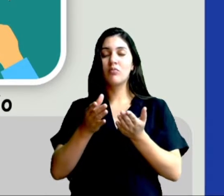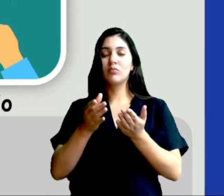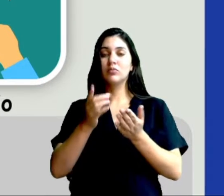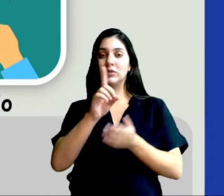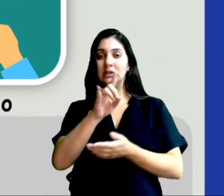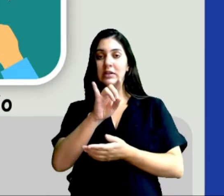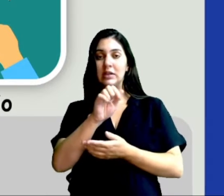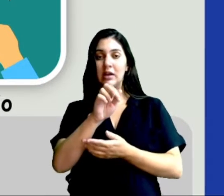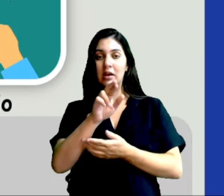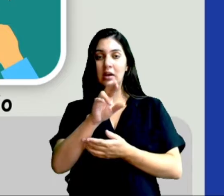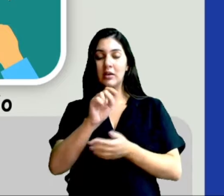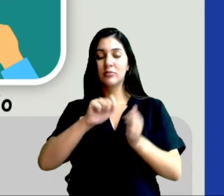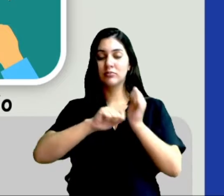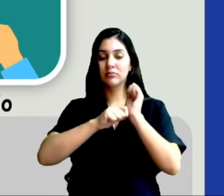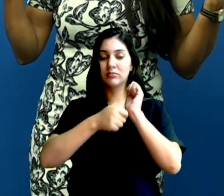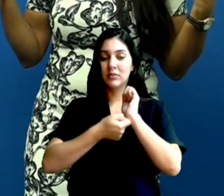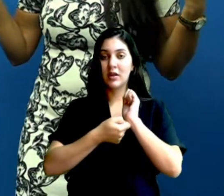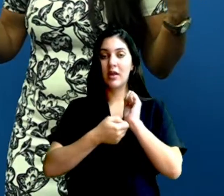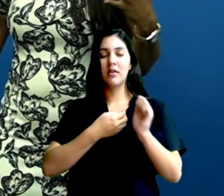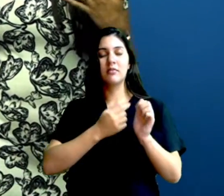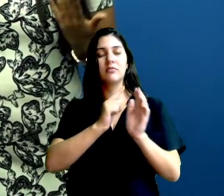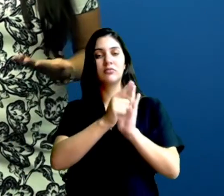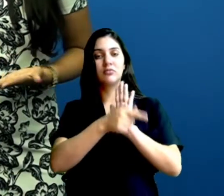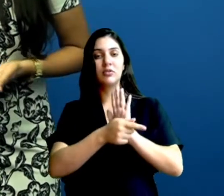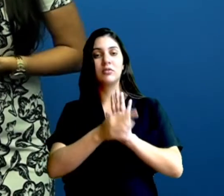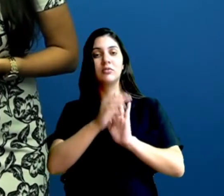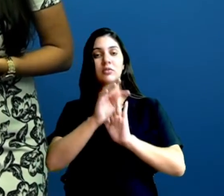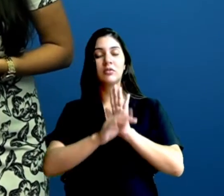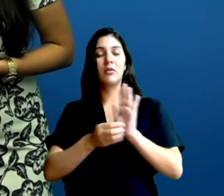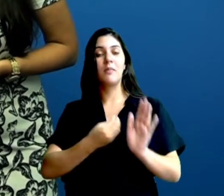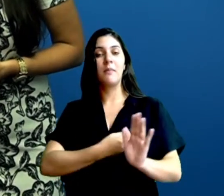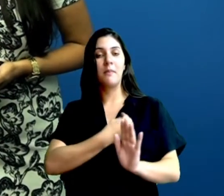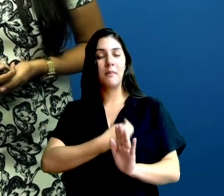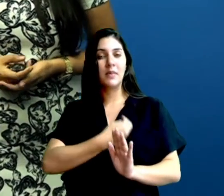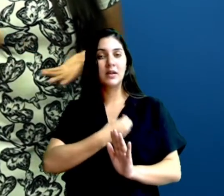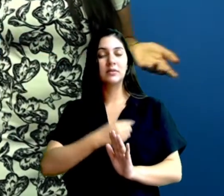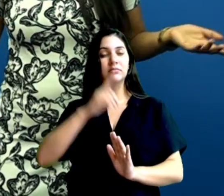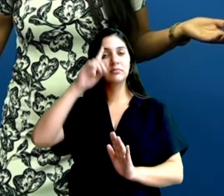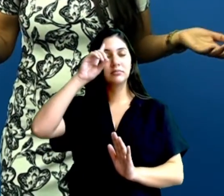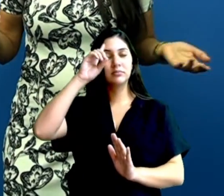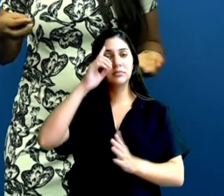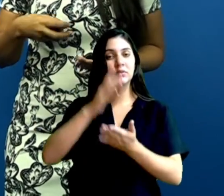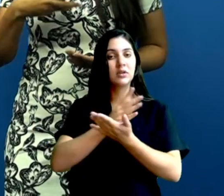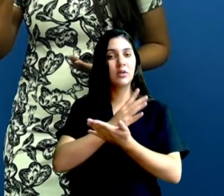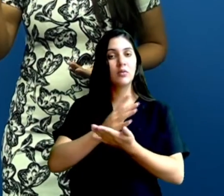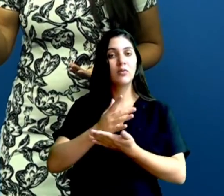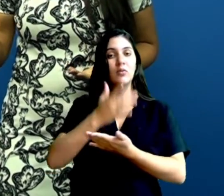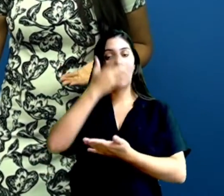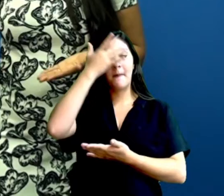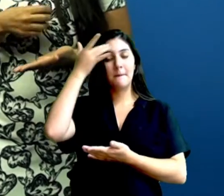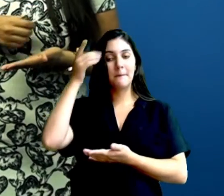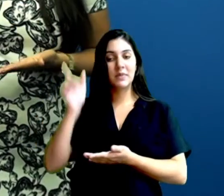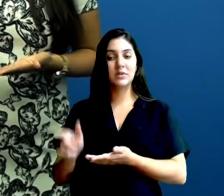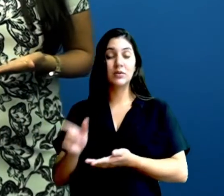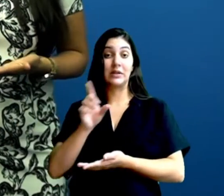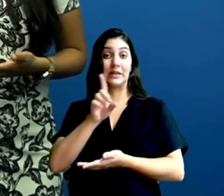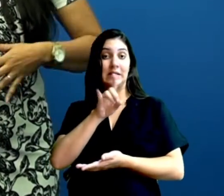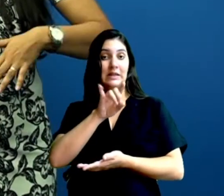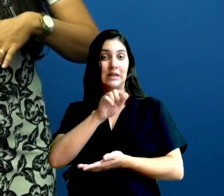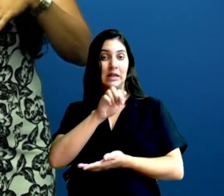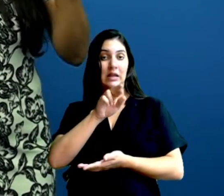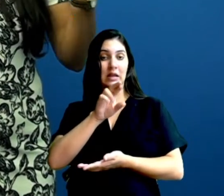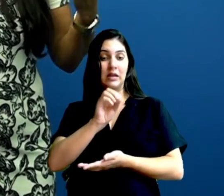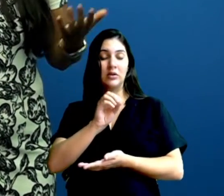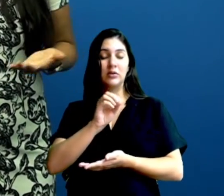é um gênero textual também presente aí no dia a dia de algumas pessoas, Como o próprio nome diz, diário.